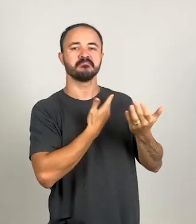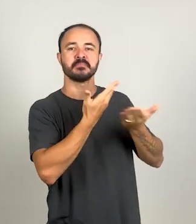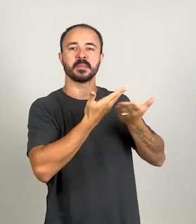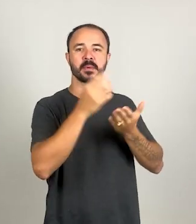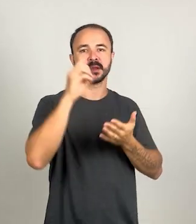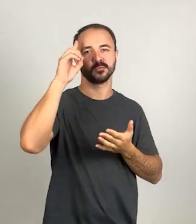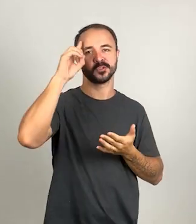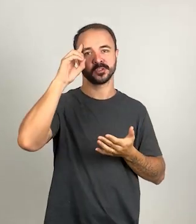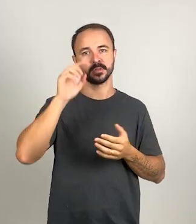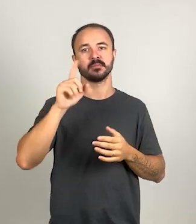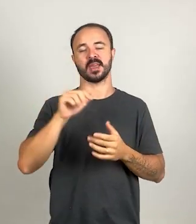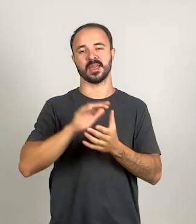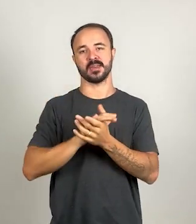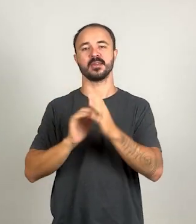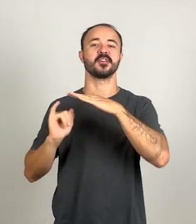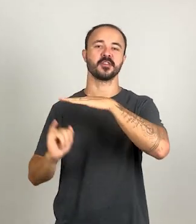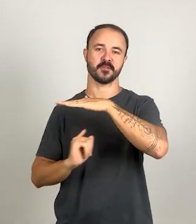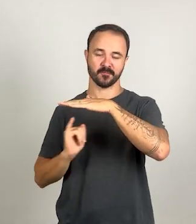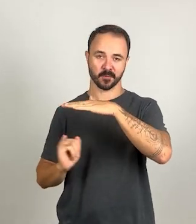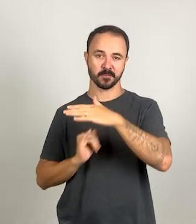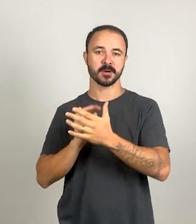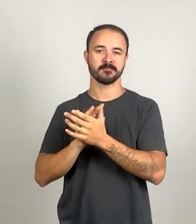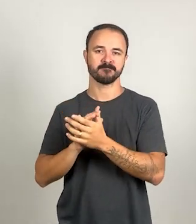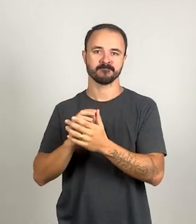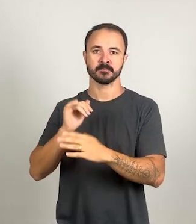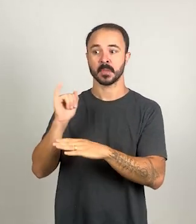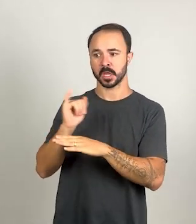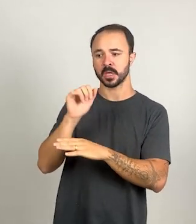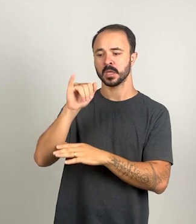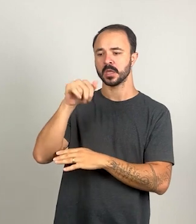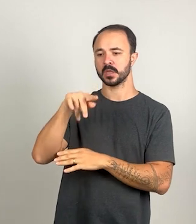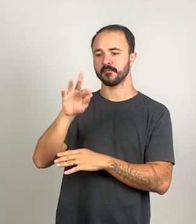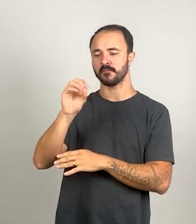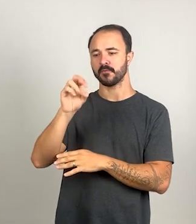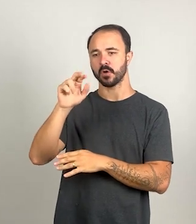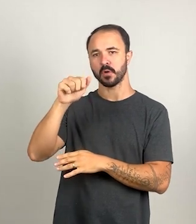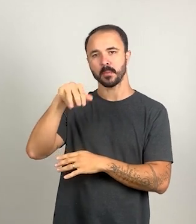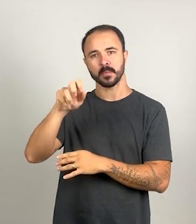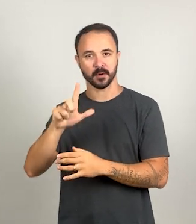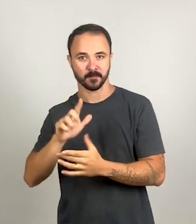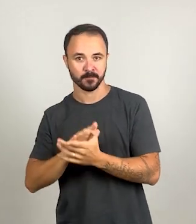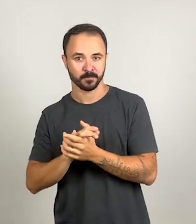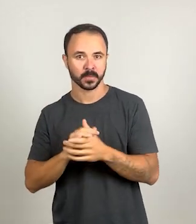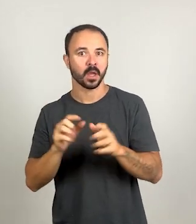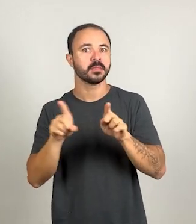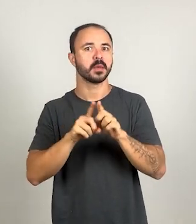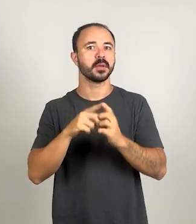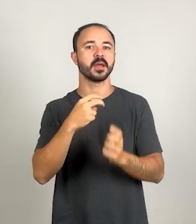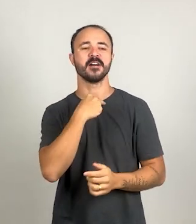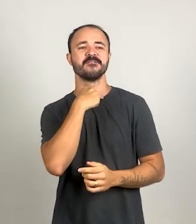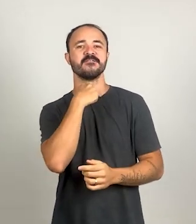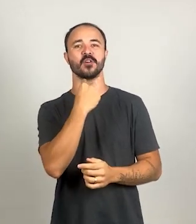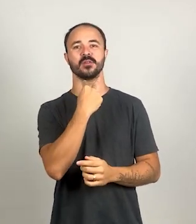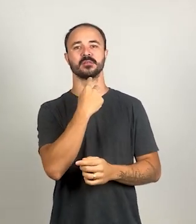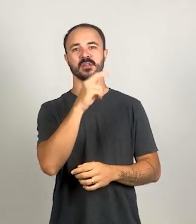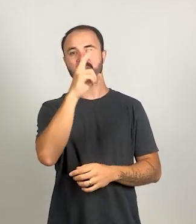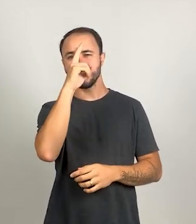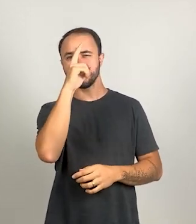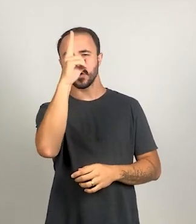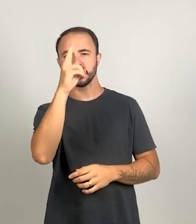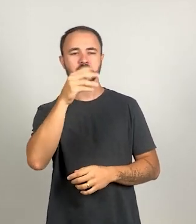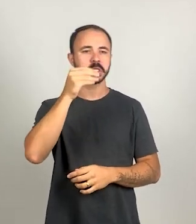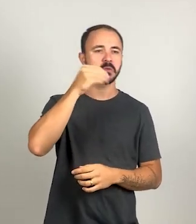linguagem informal na fala o tom de voz acaba tendo papel importante também assim o